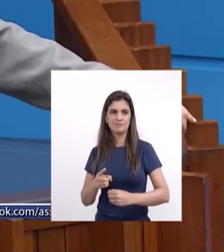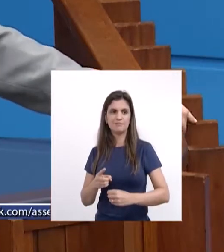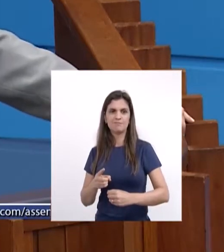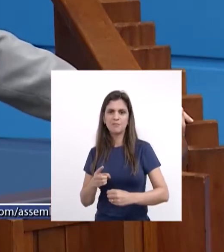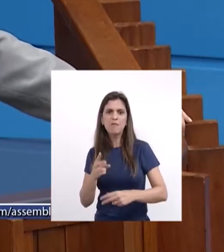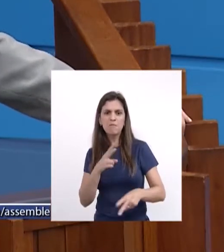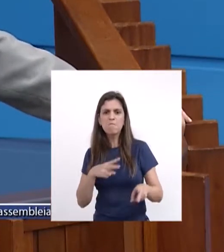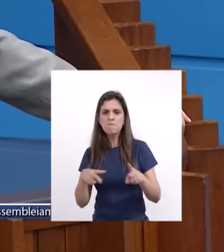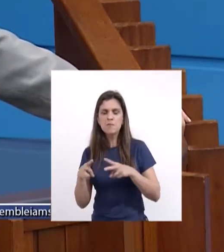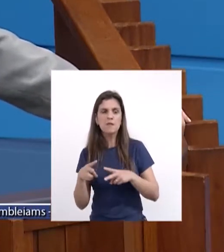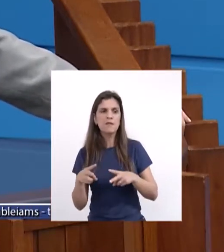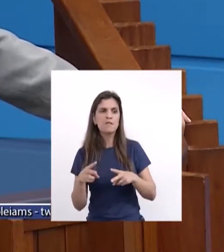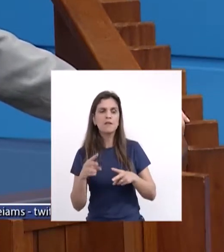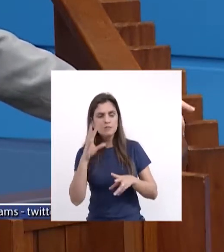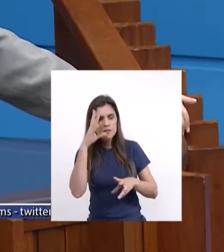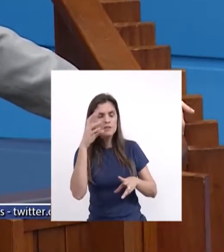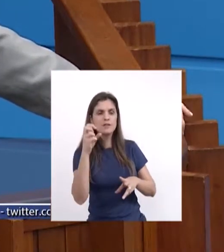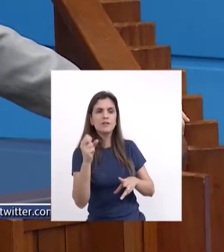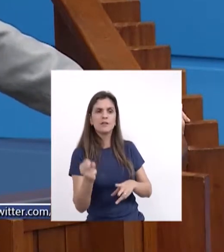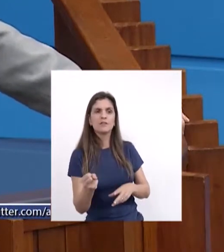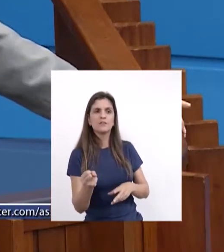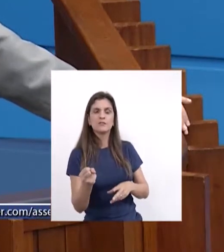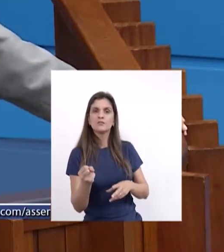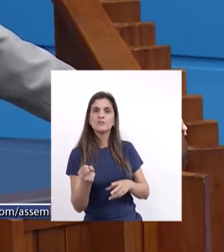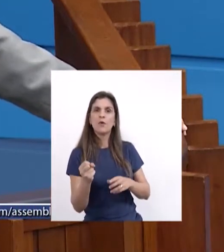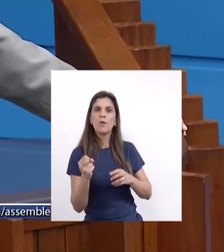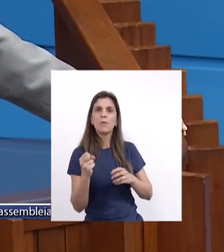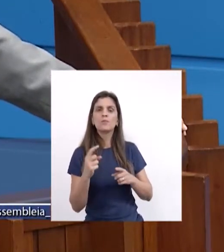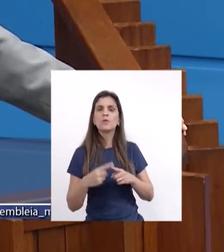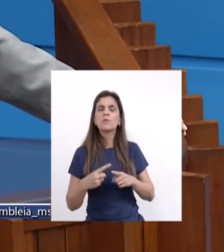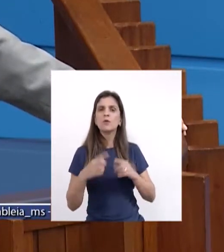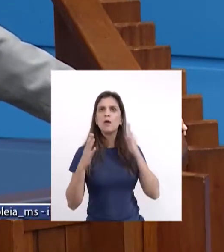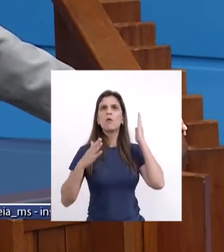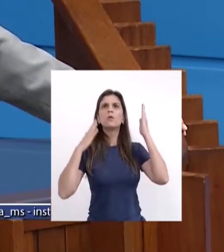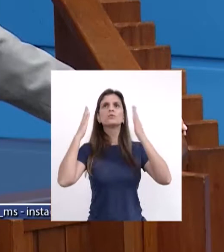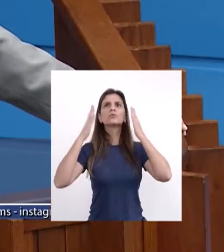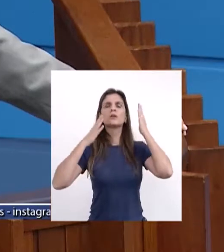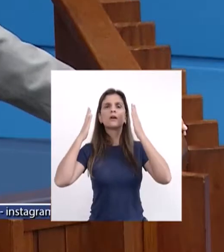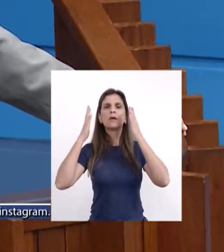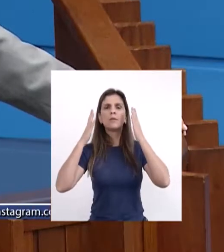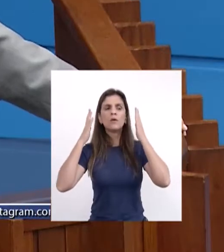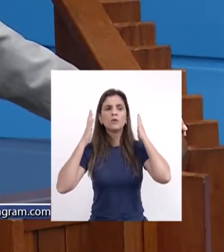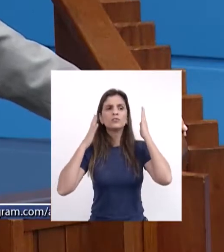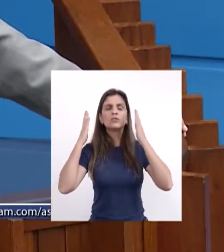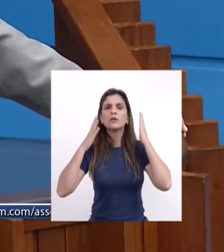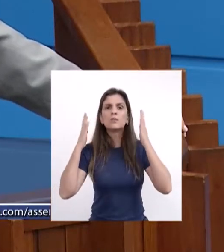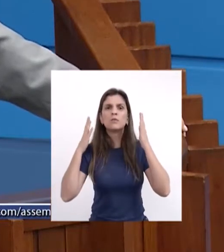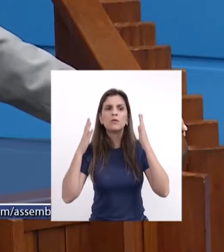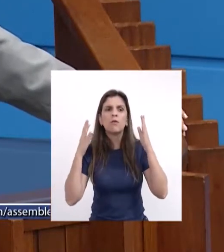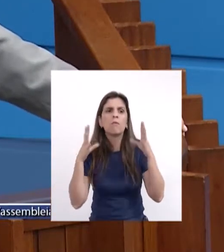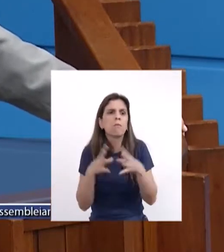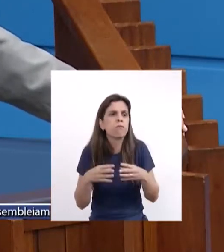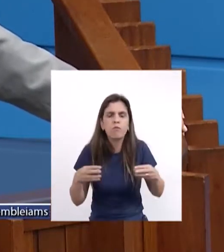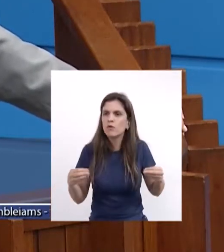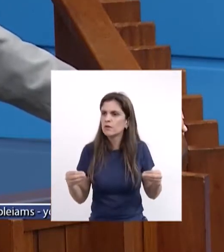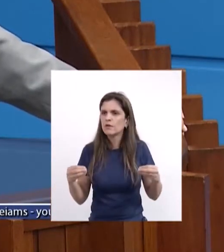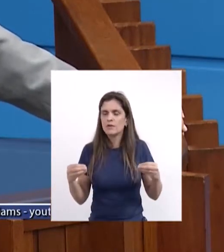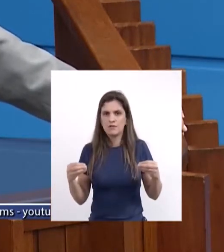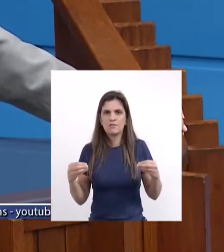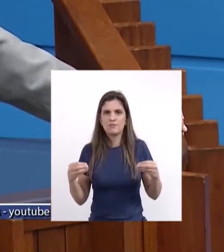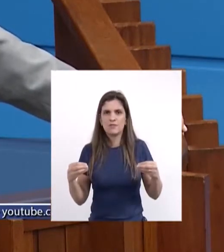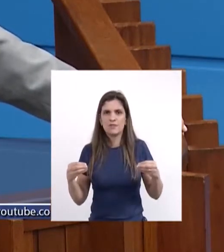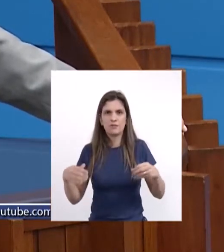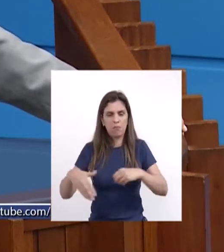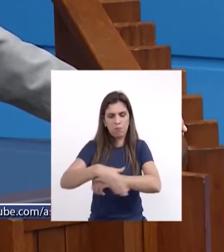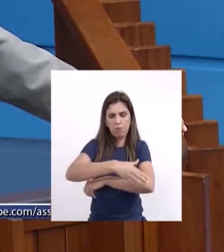do Sul, e nós começamos a entender porque os caminhões desapareceram da nossa rodovia. Os caminhões que cruzam por Pedra